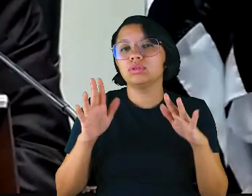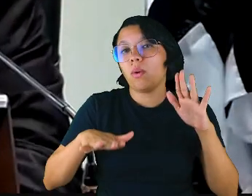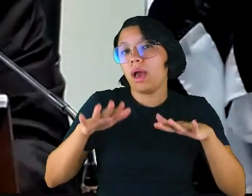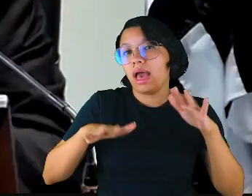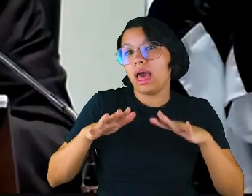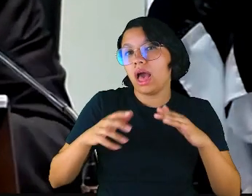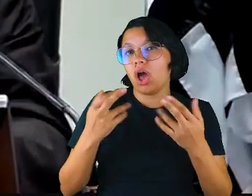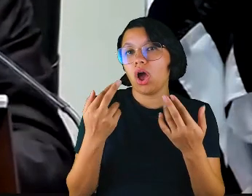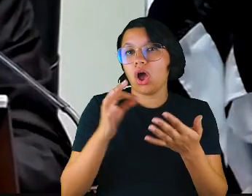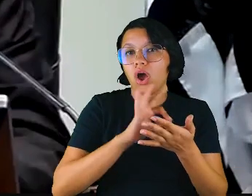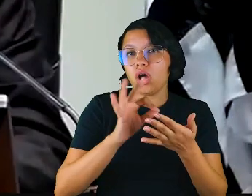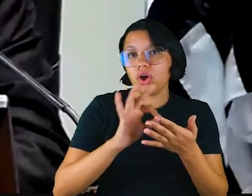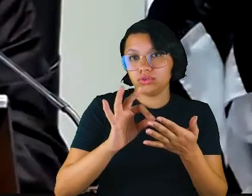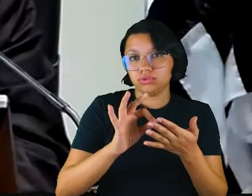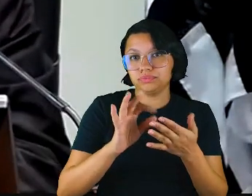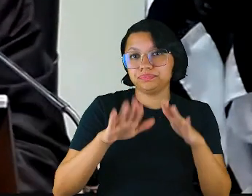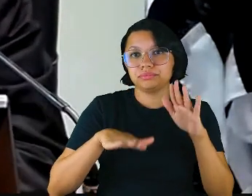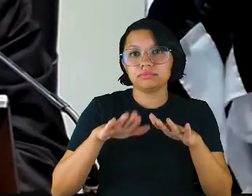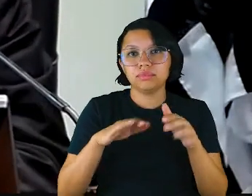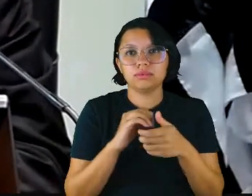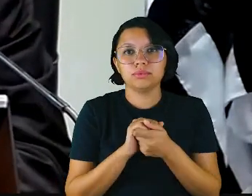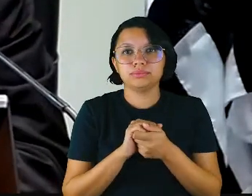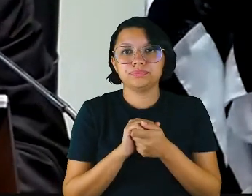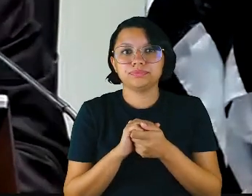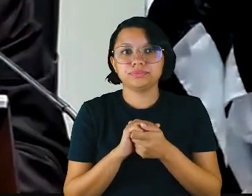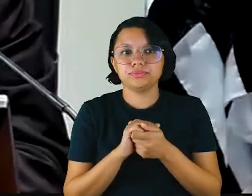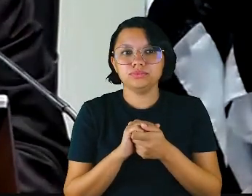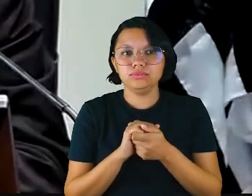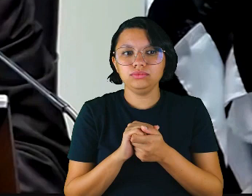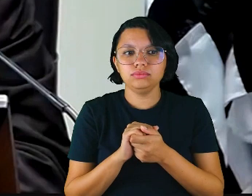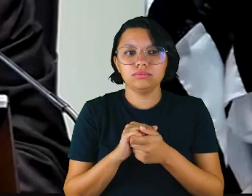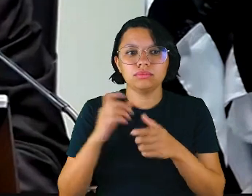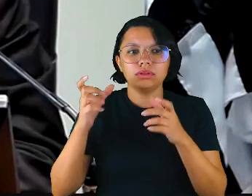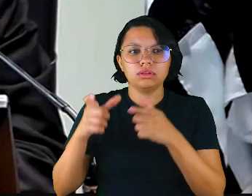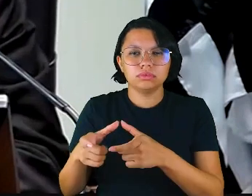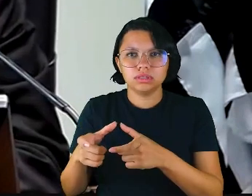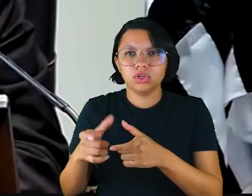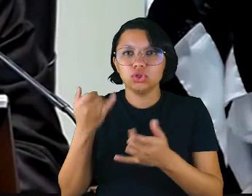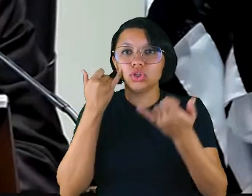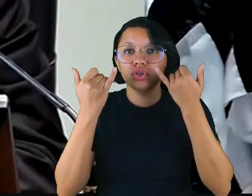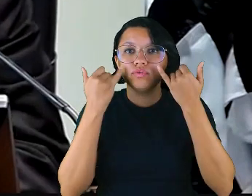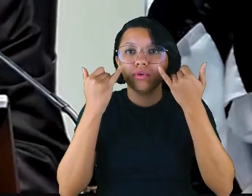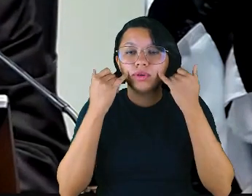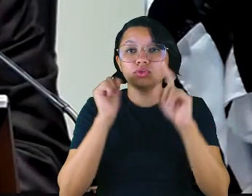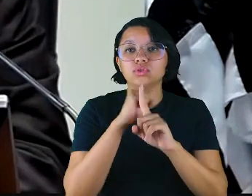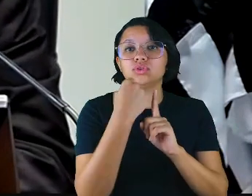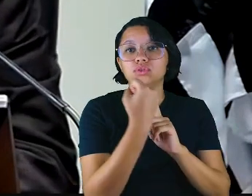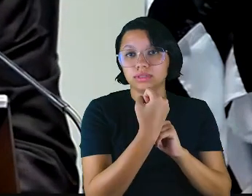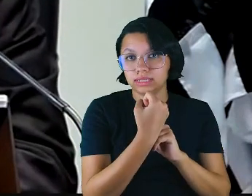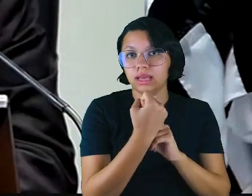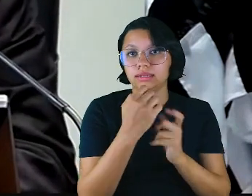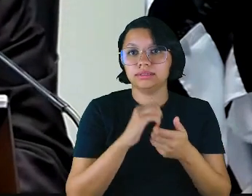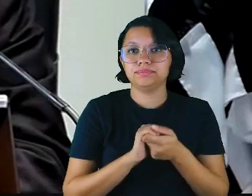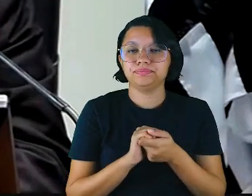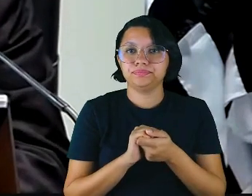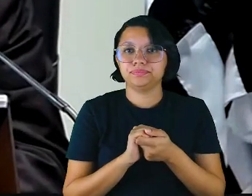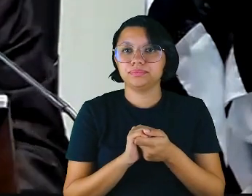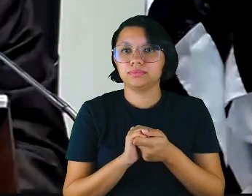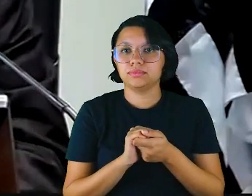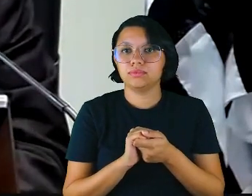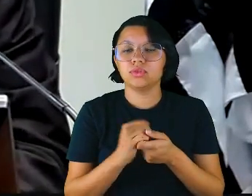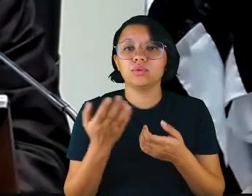mesmo a anotação, mesmo que não esteja nas informações sociais, no CNIS,